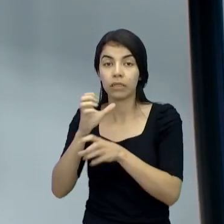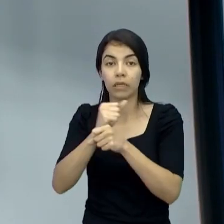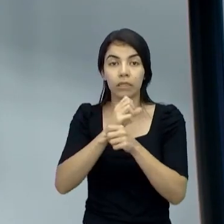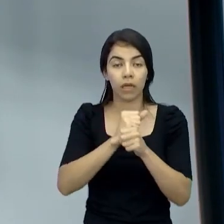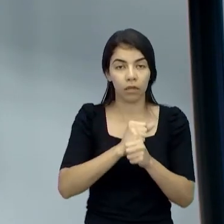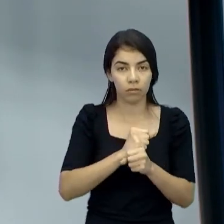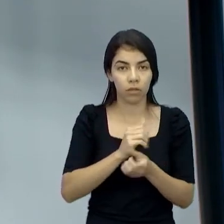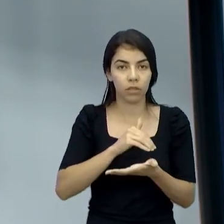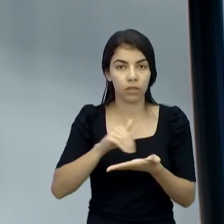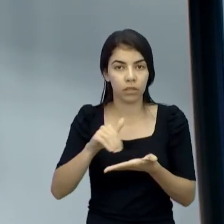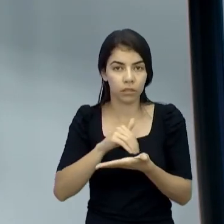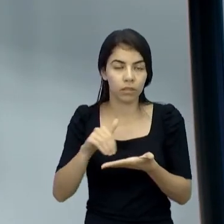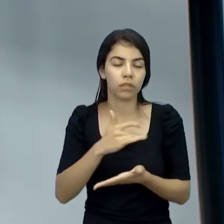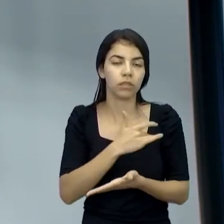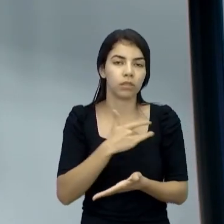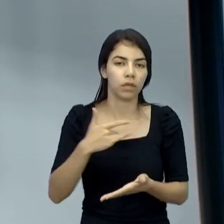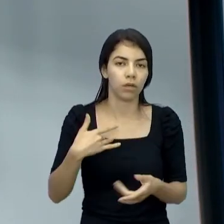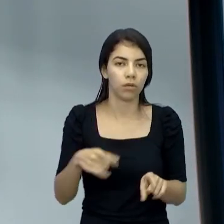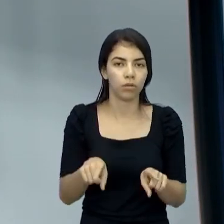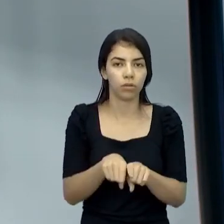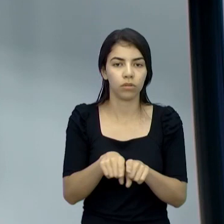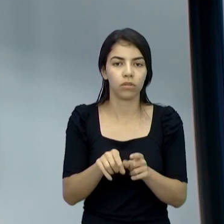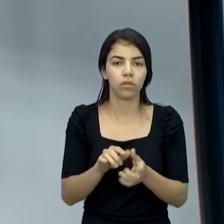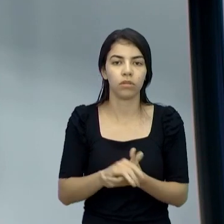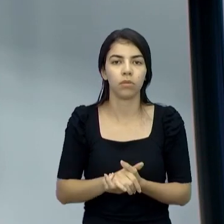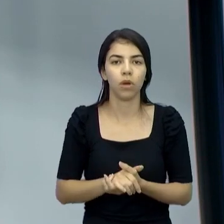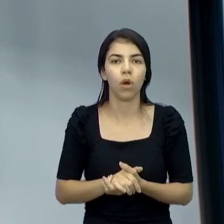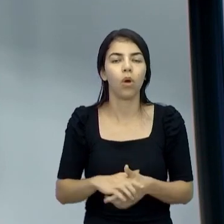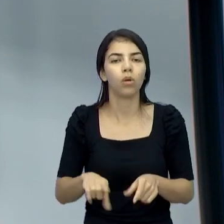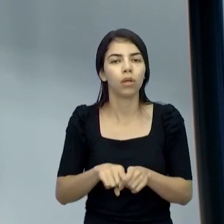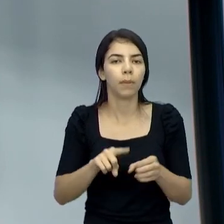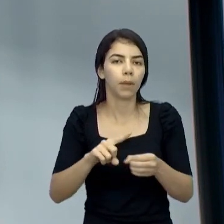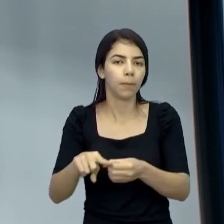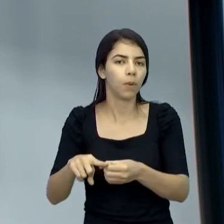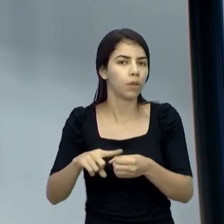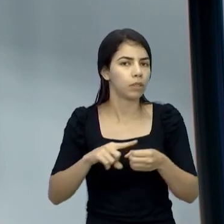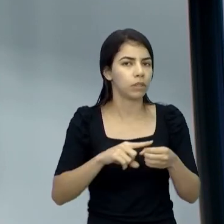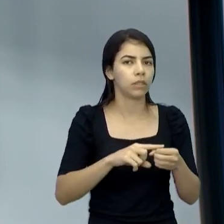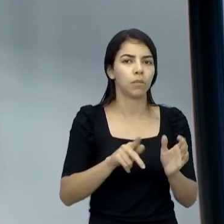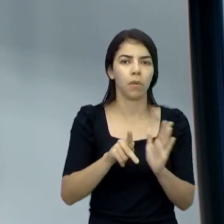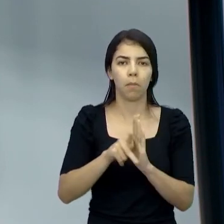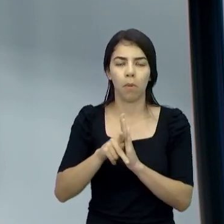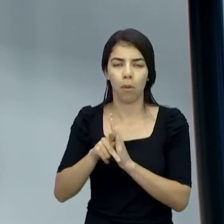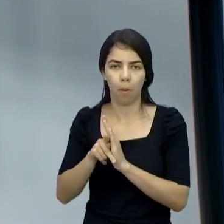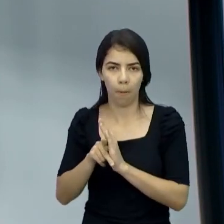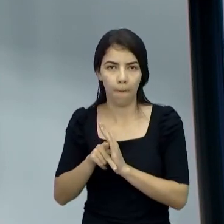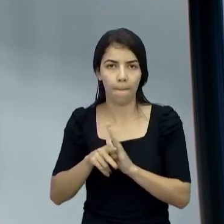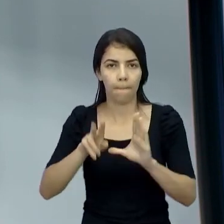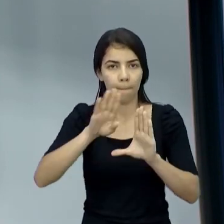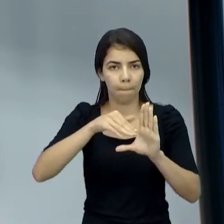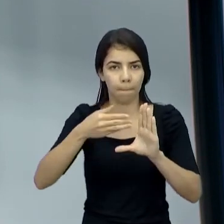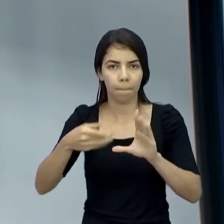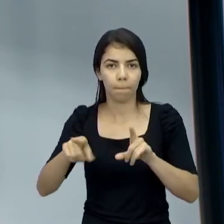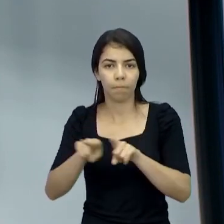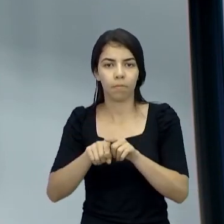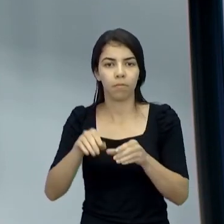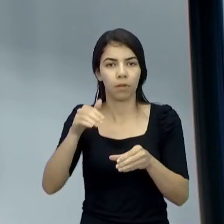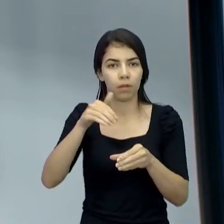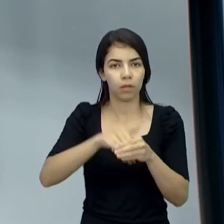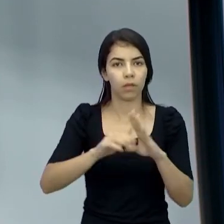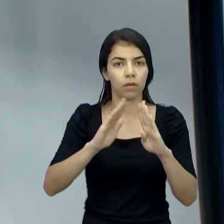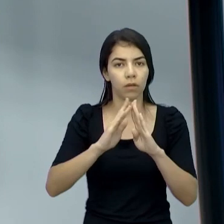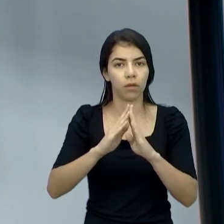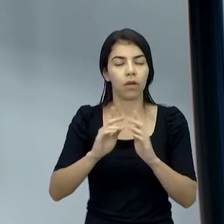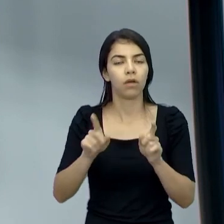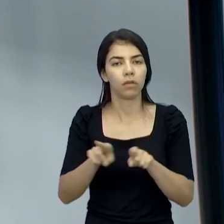secretarias de saúde. Tá? O município também tem esses dados. Tá? Você dentro da sua casa